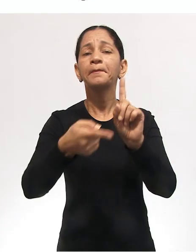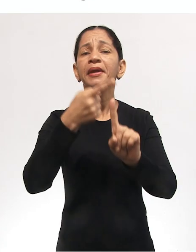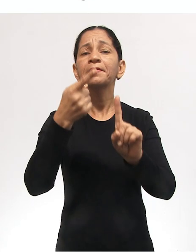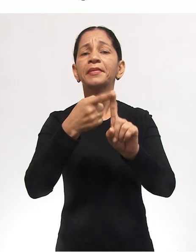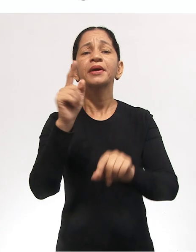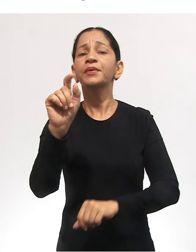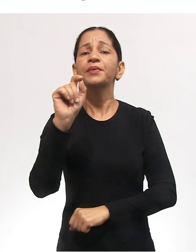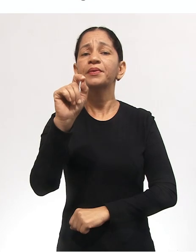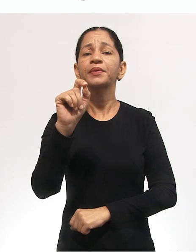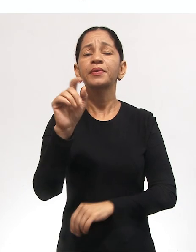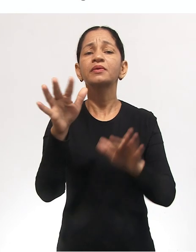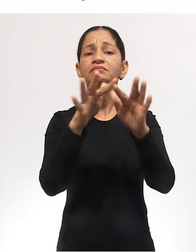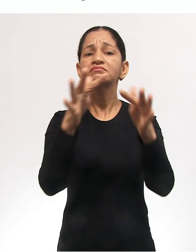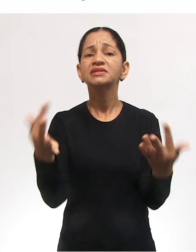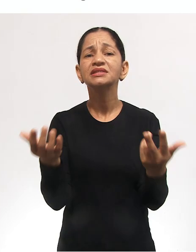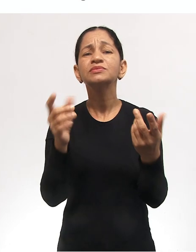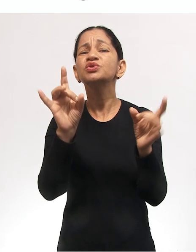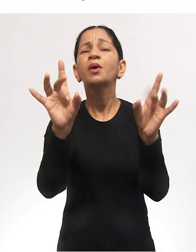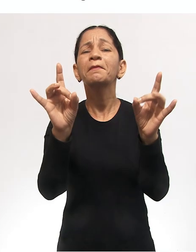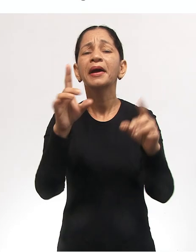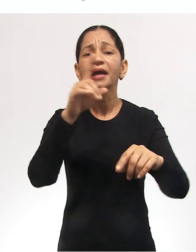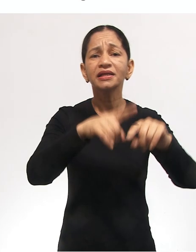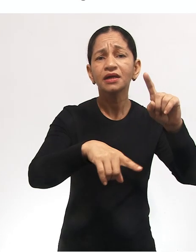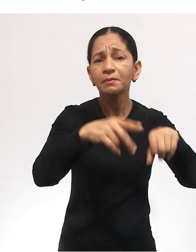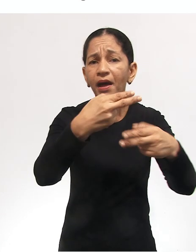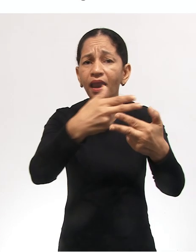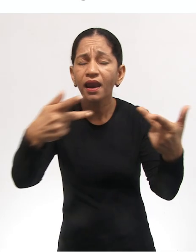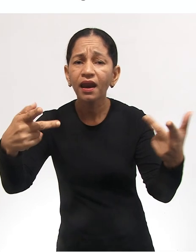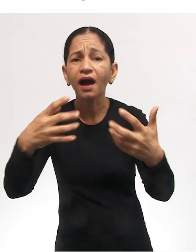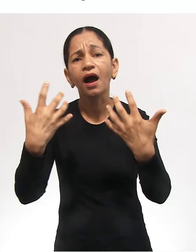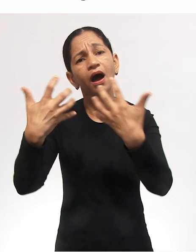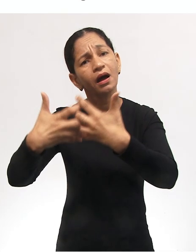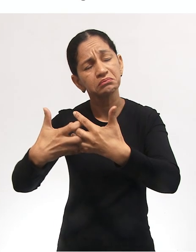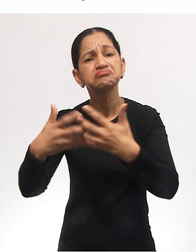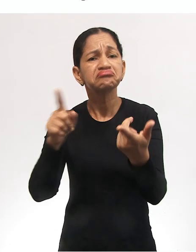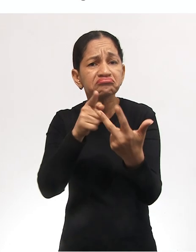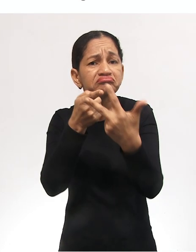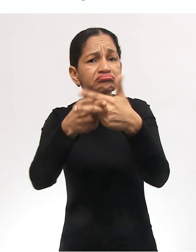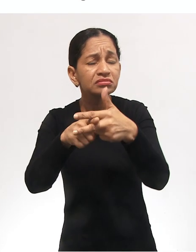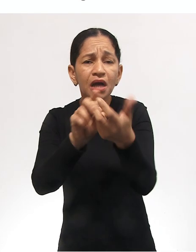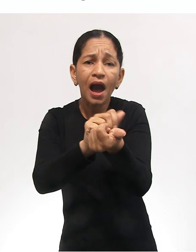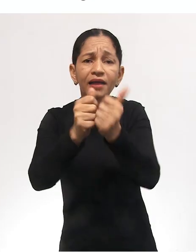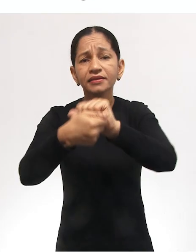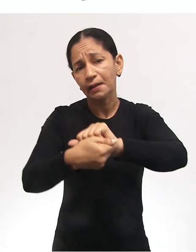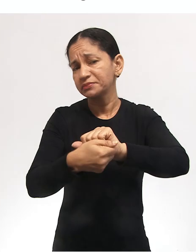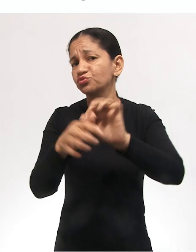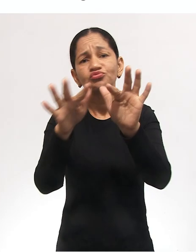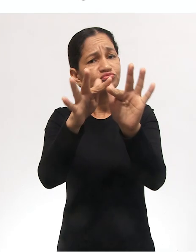ter simples ajustes em equipamentos. Tem coisas que a gente consegue simplesmente ajustar, né?